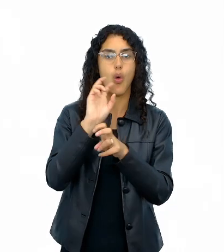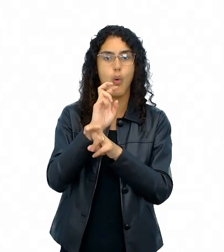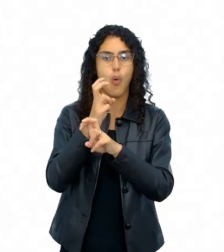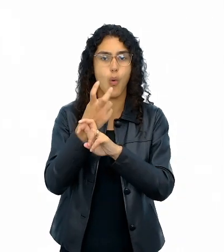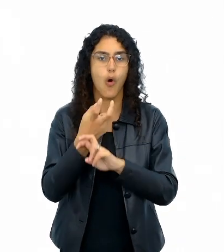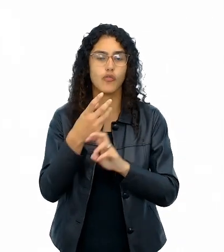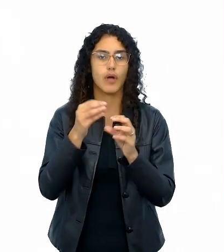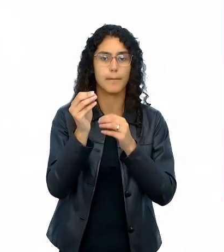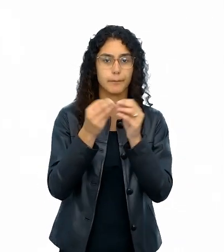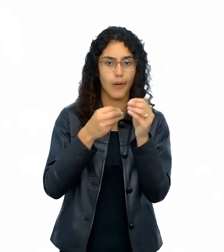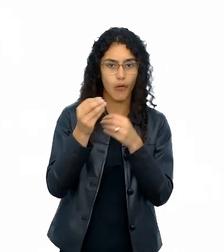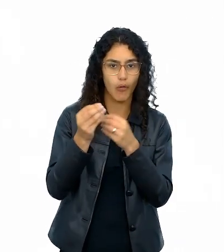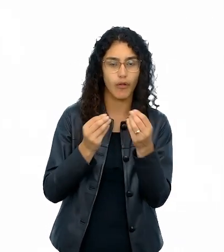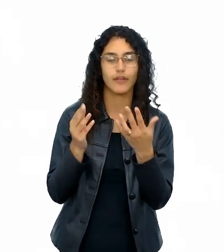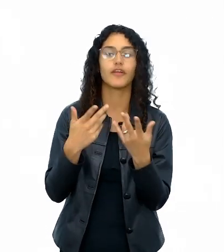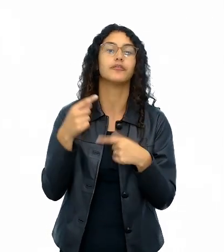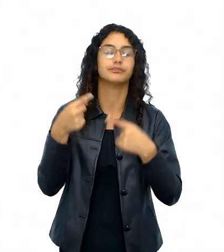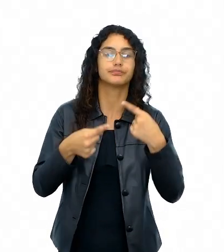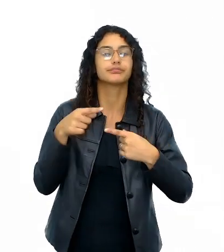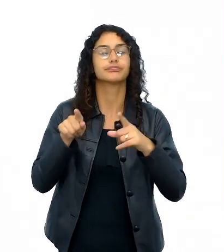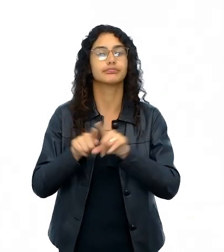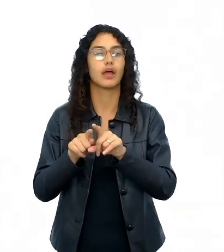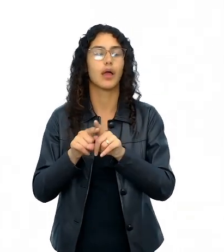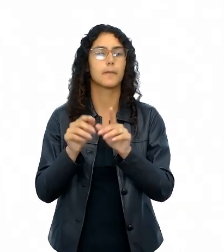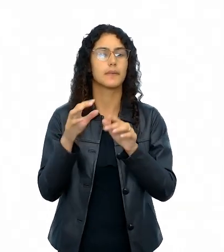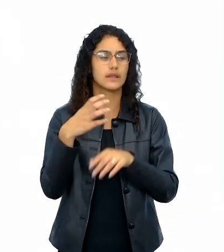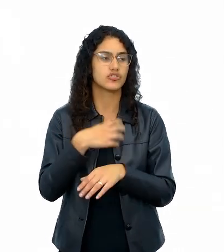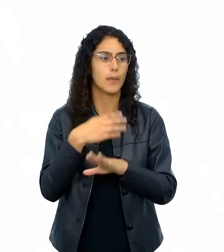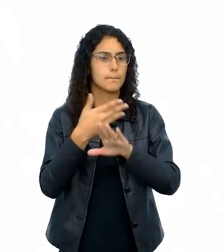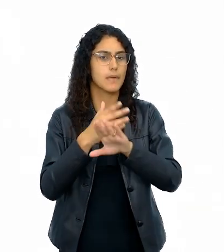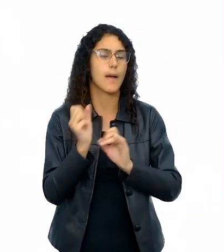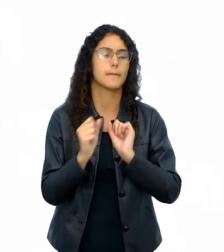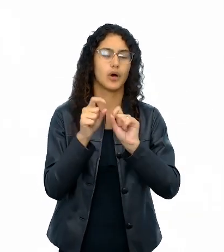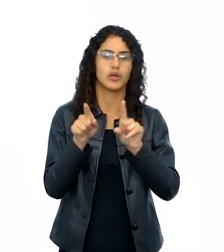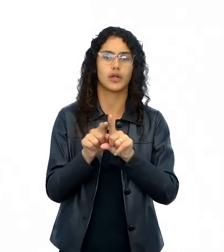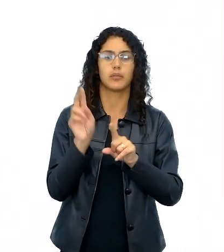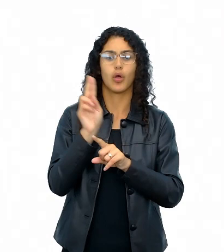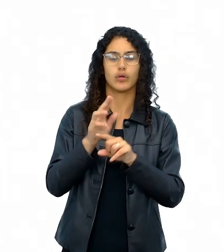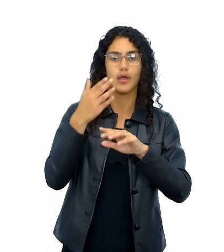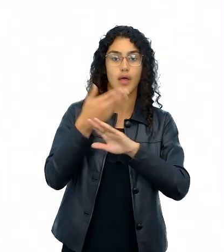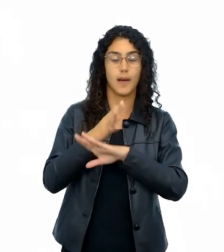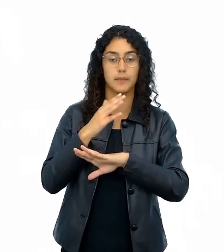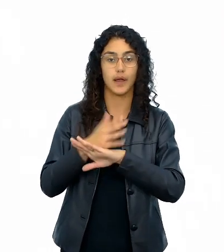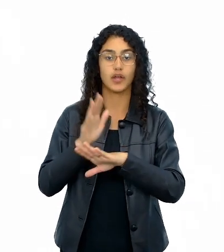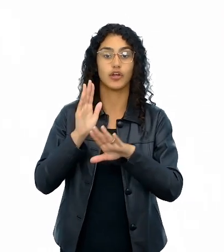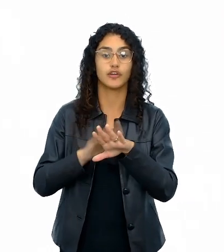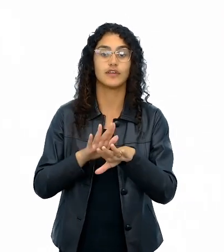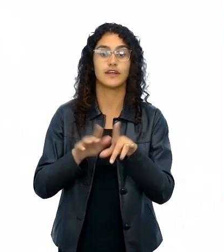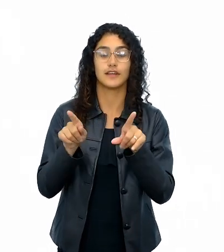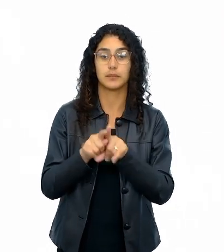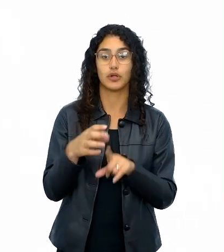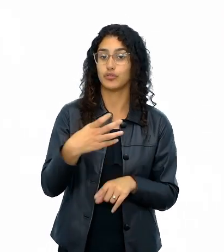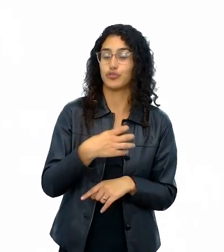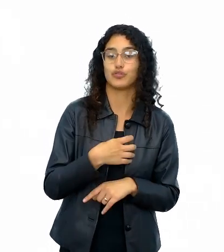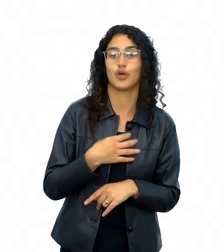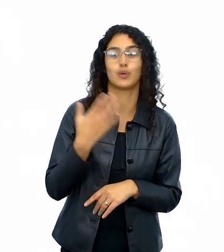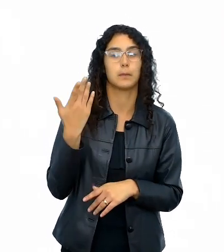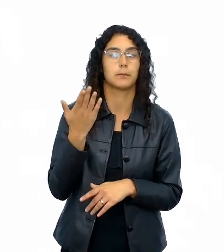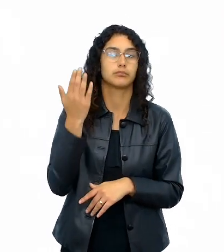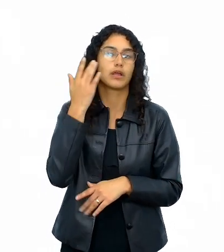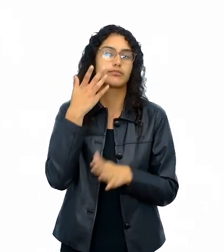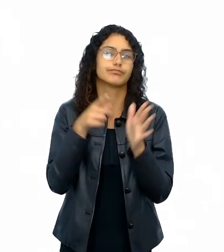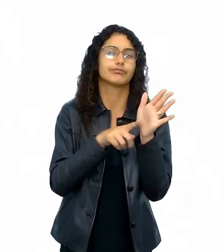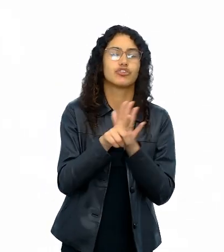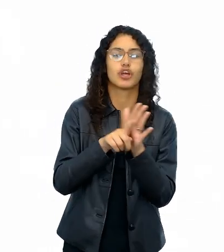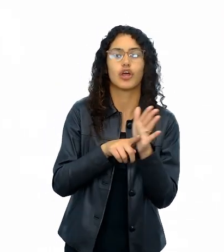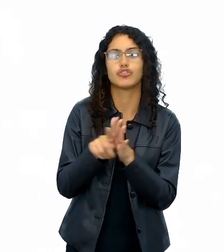super mole, né? Então, discutir essa prática, a gente pode também pegar essa prática e fazê-la de uma maneira mais